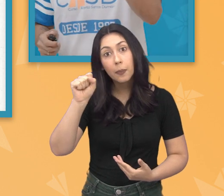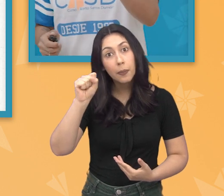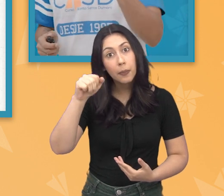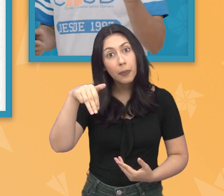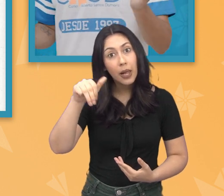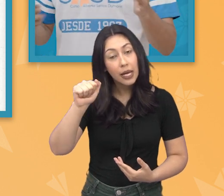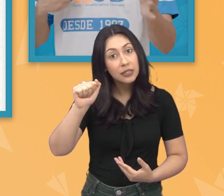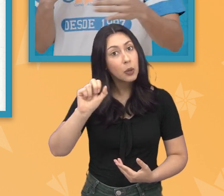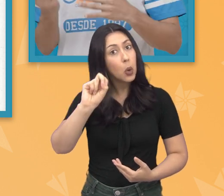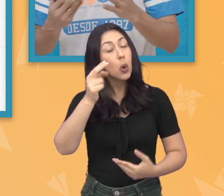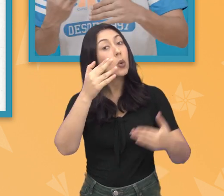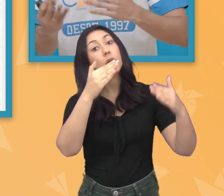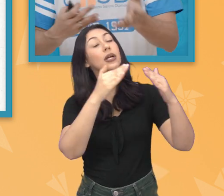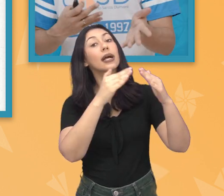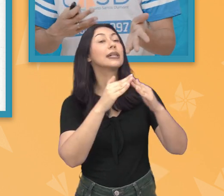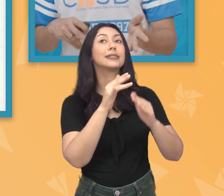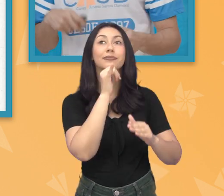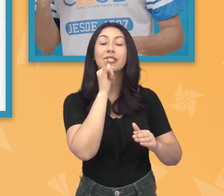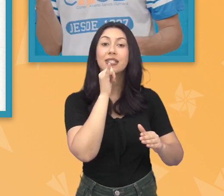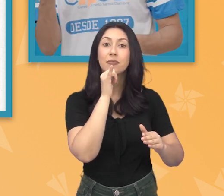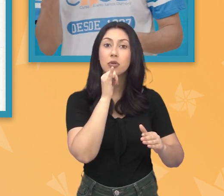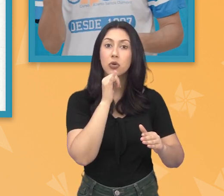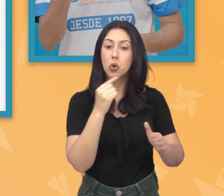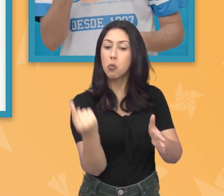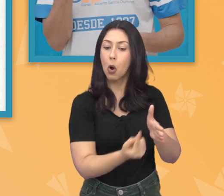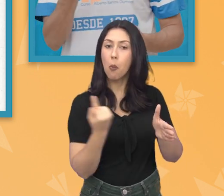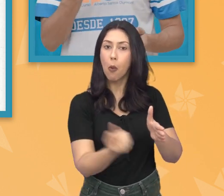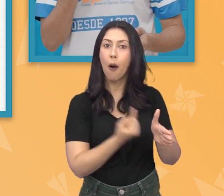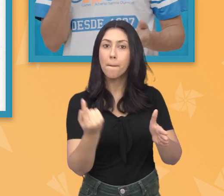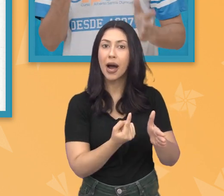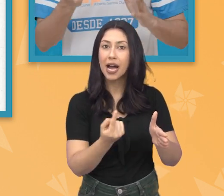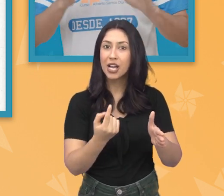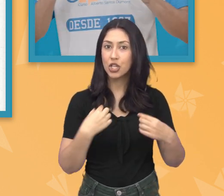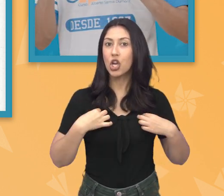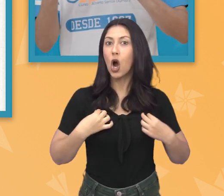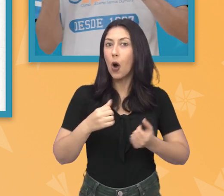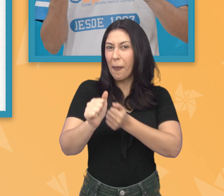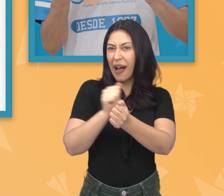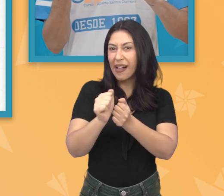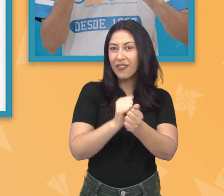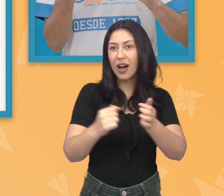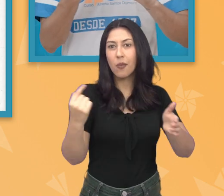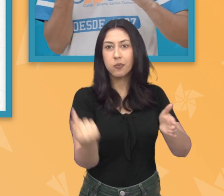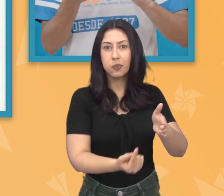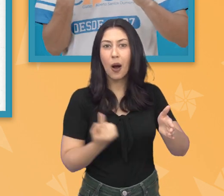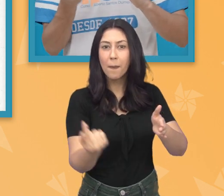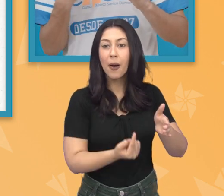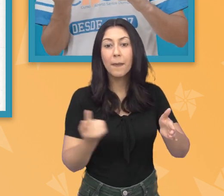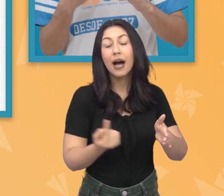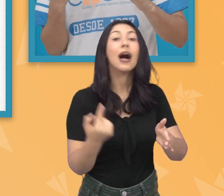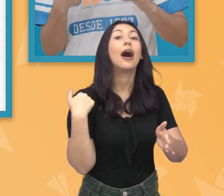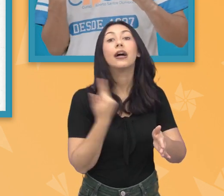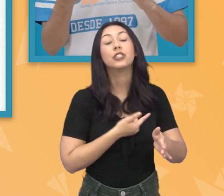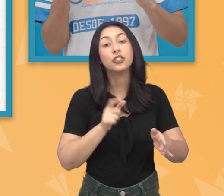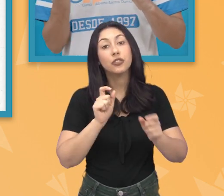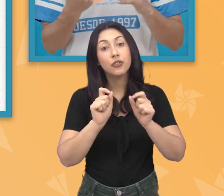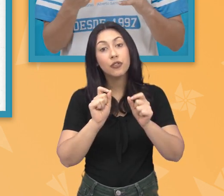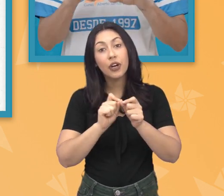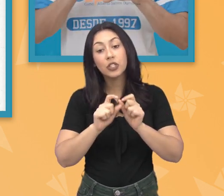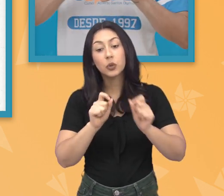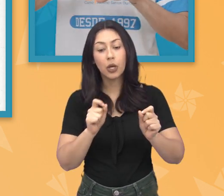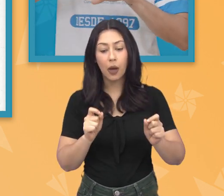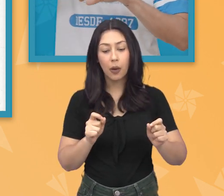exemplo, ou mesmo na sua casa, se ela tiver uma máquina de lavar, tem uma opção lá de centrifugação que nada mais é do que rotacionar a roupa em uma